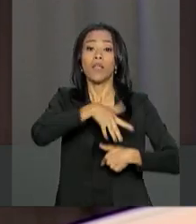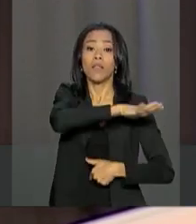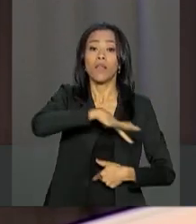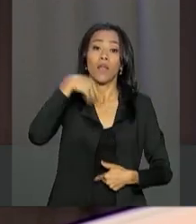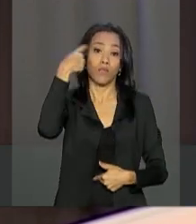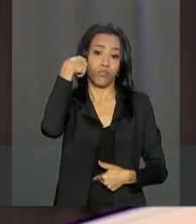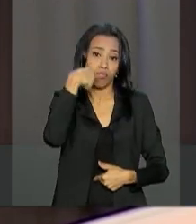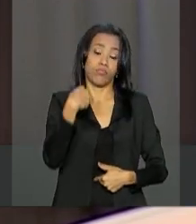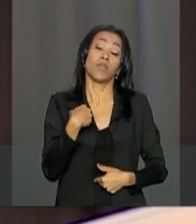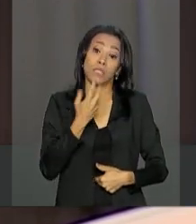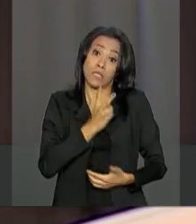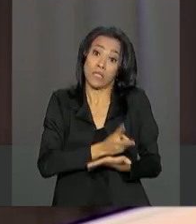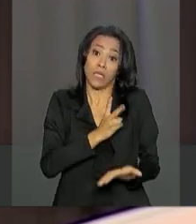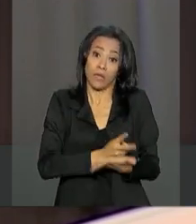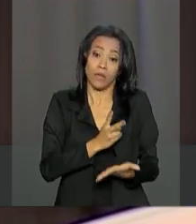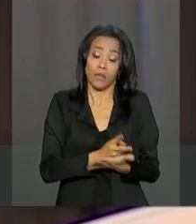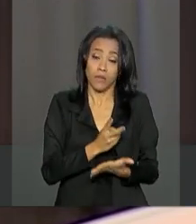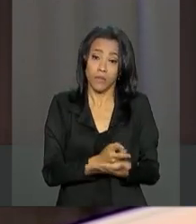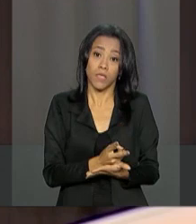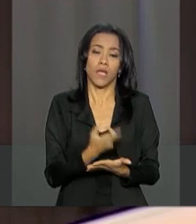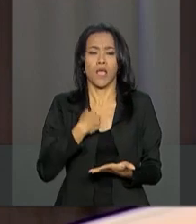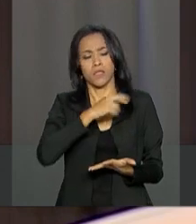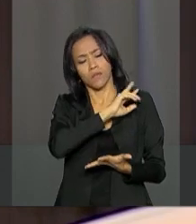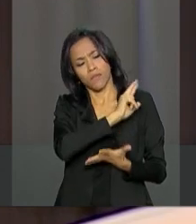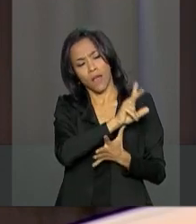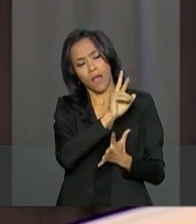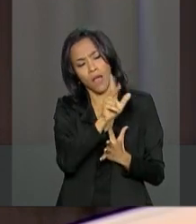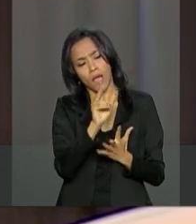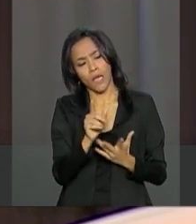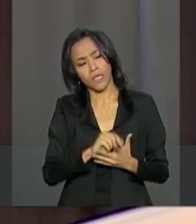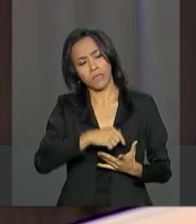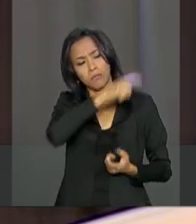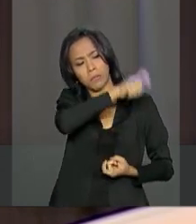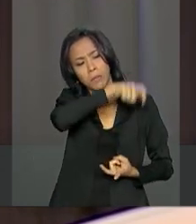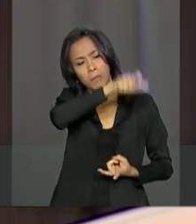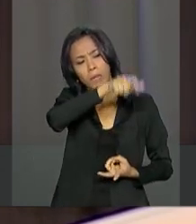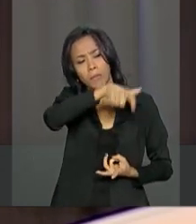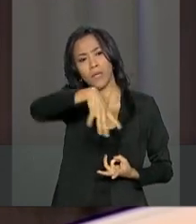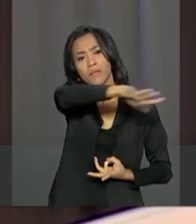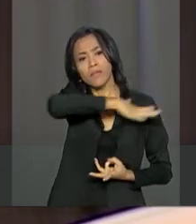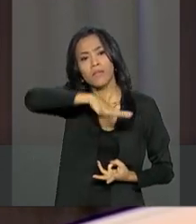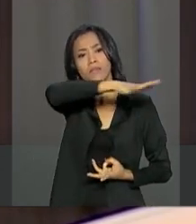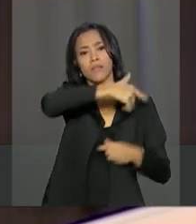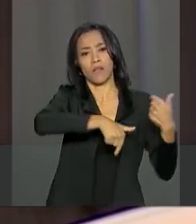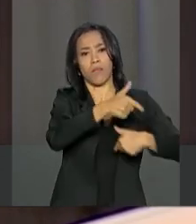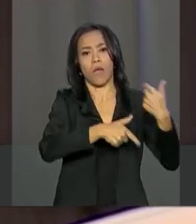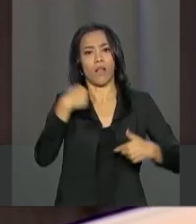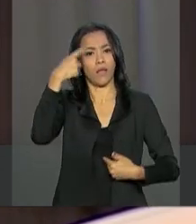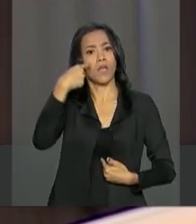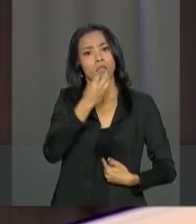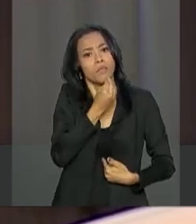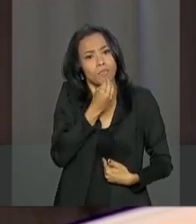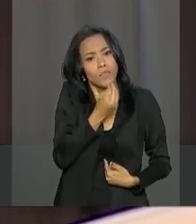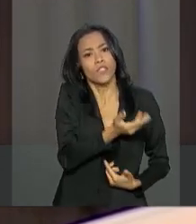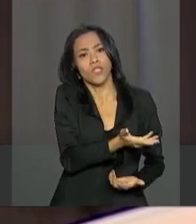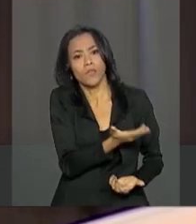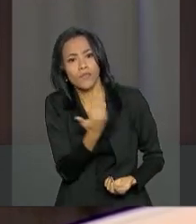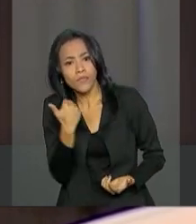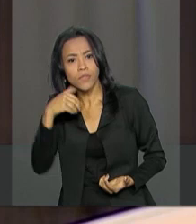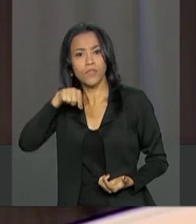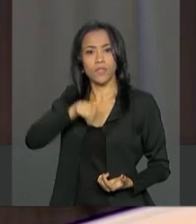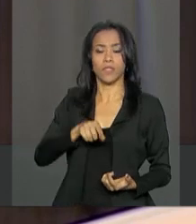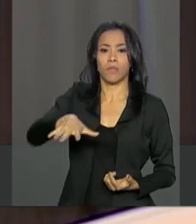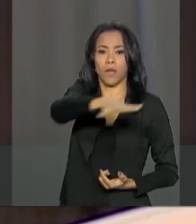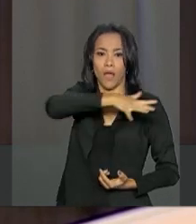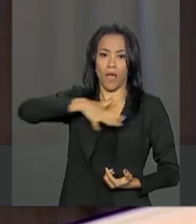presença muito grande examinando as várias figuras do mundo jurídico que poderiam trazer contribuições para